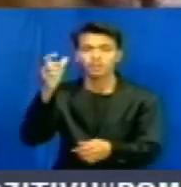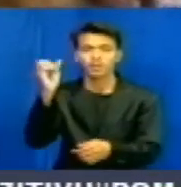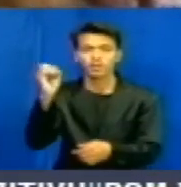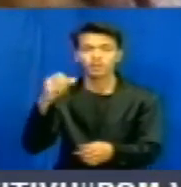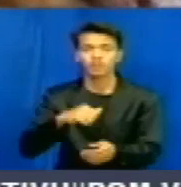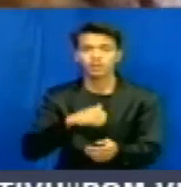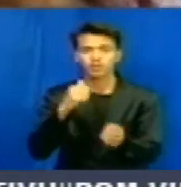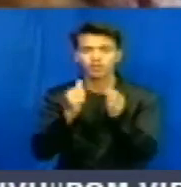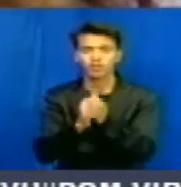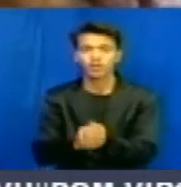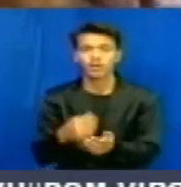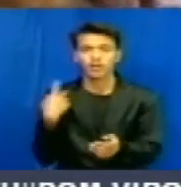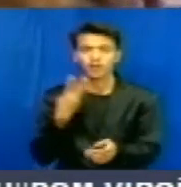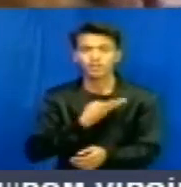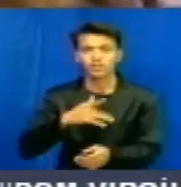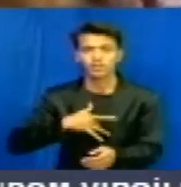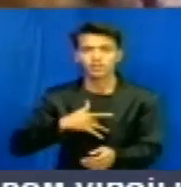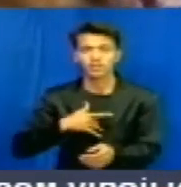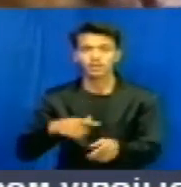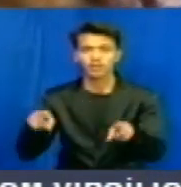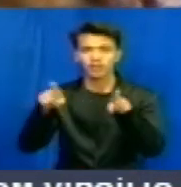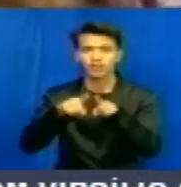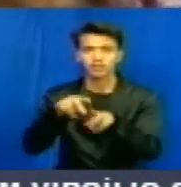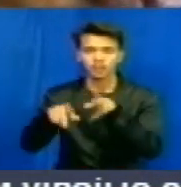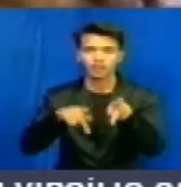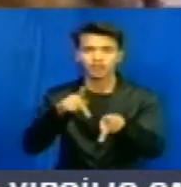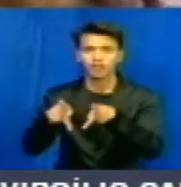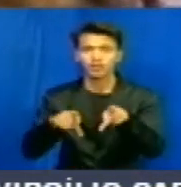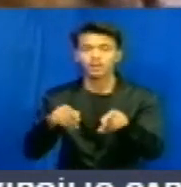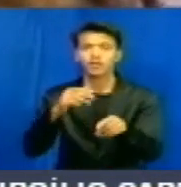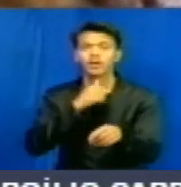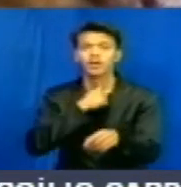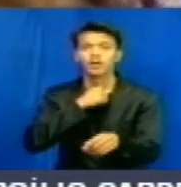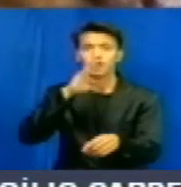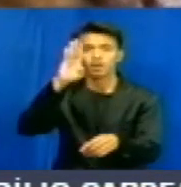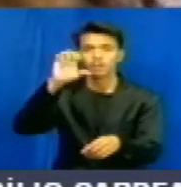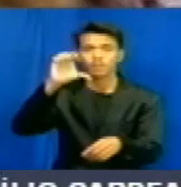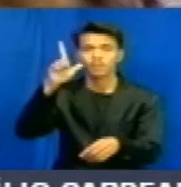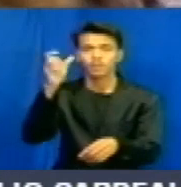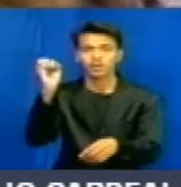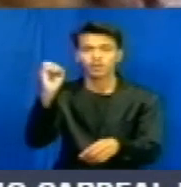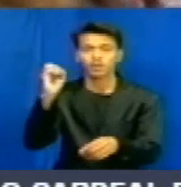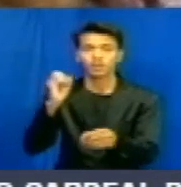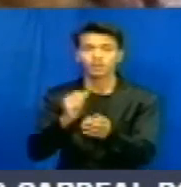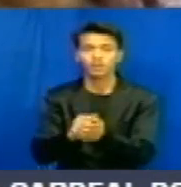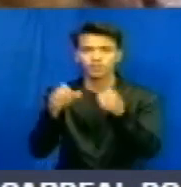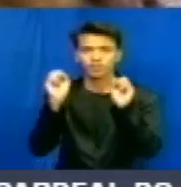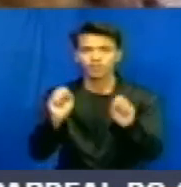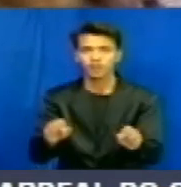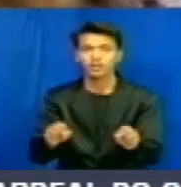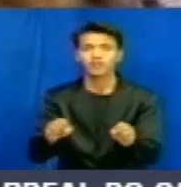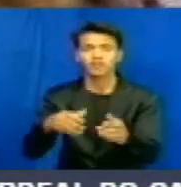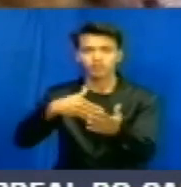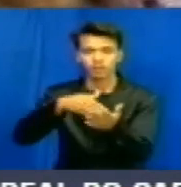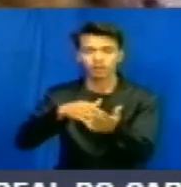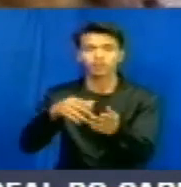mi consciente katak, hanesan ser humano, a Mubelo, mos, bele ihen e fraqueza,